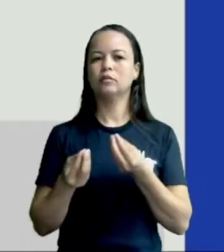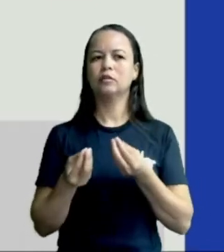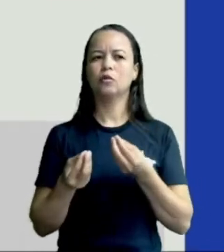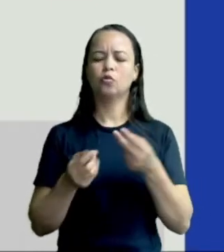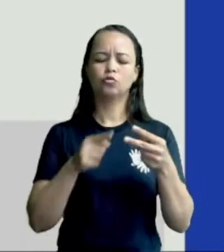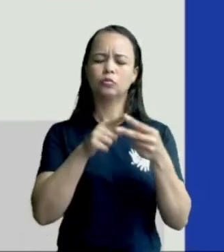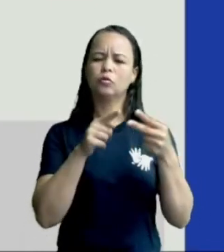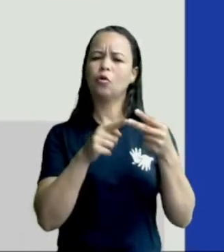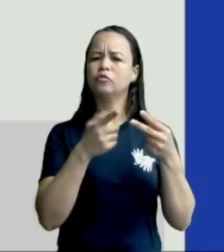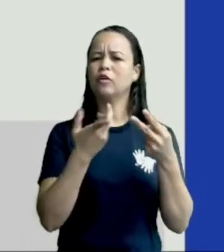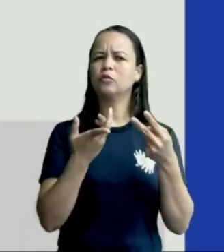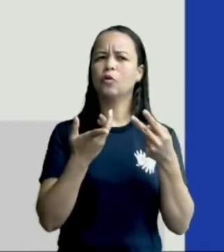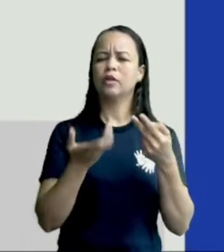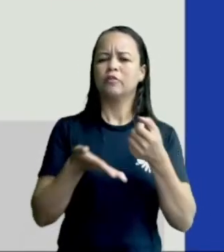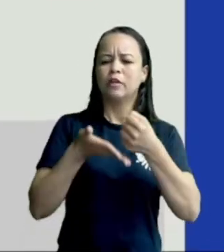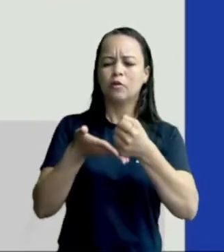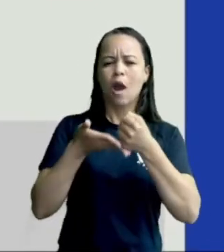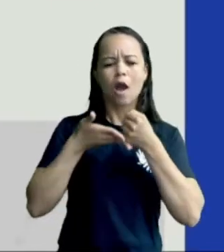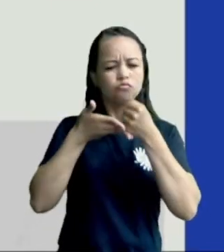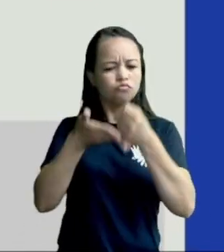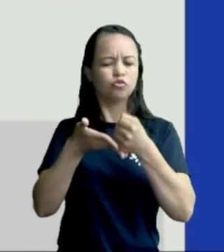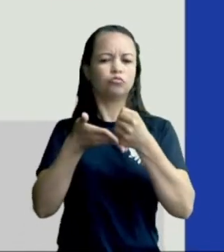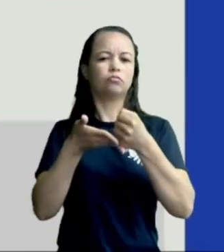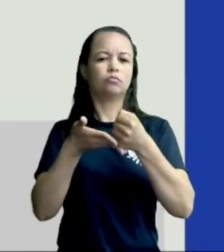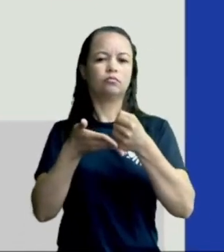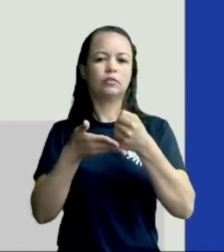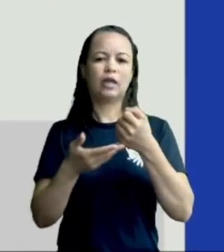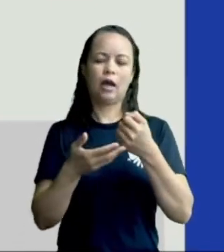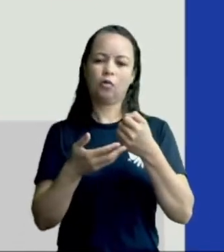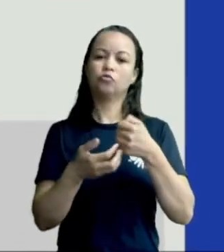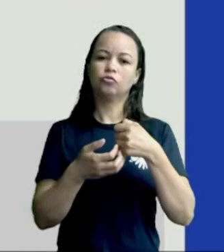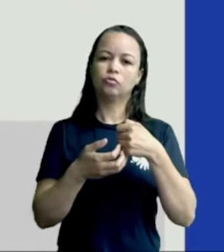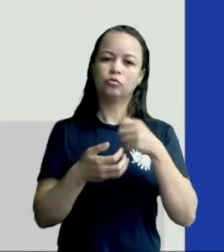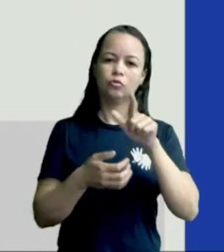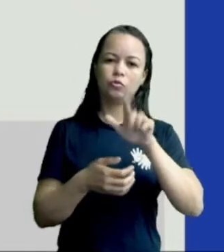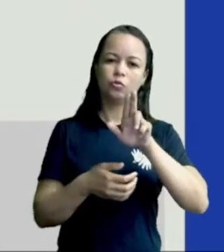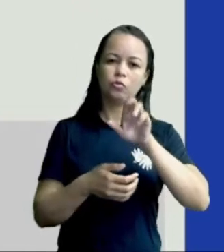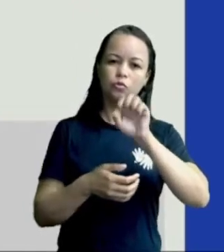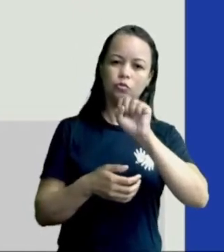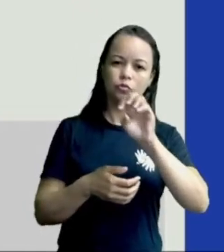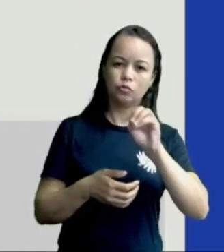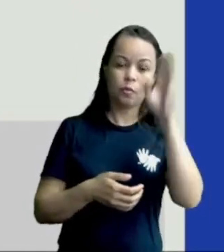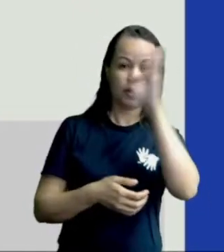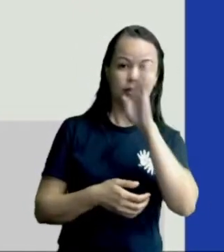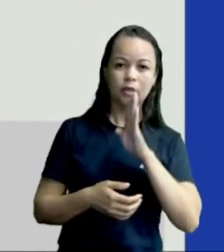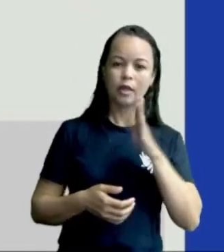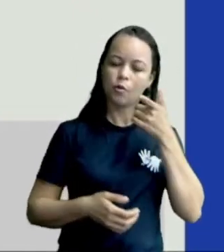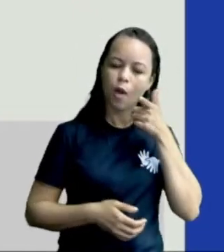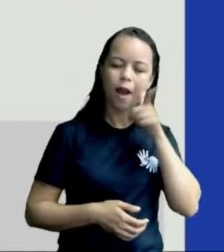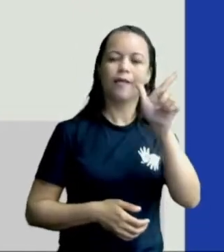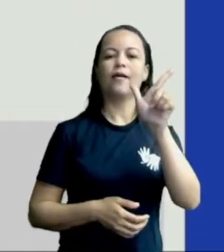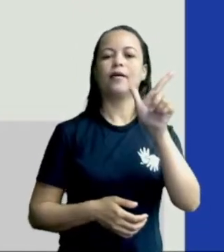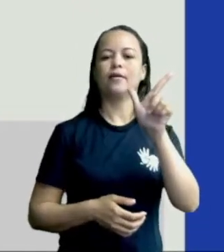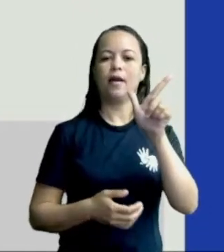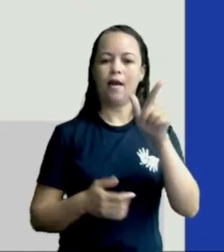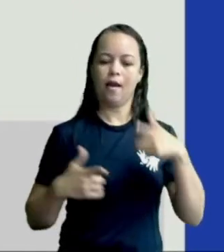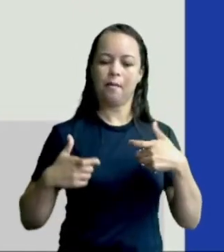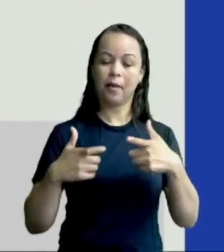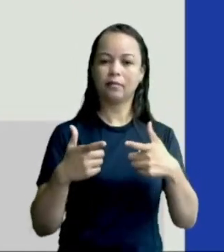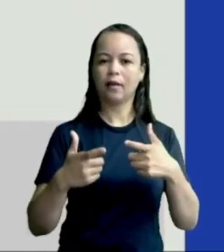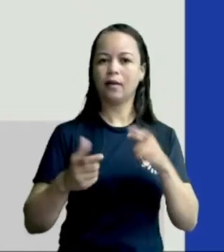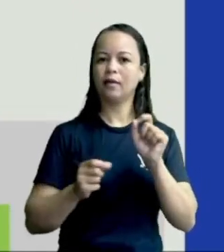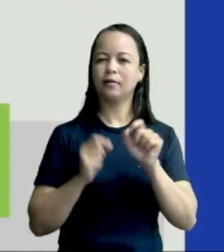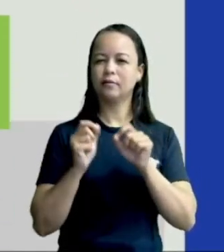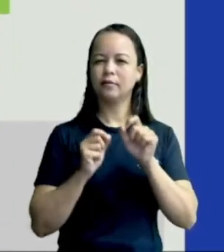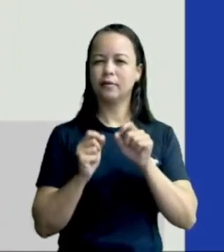2 fatores que veio assim a ajudar, os lusos brasileiros a ganhar essa batalha? Alguém lembra?